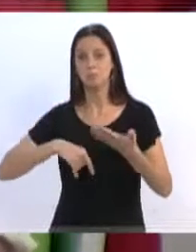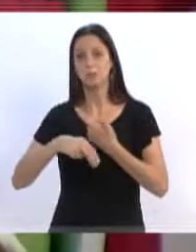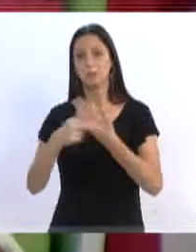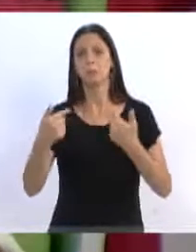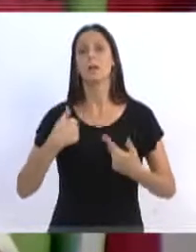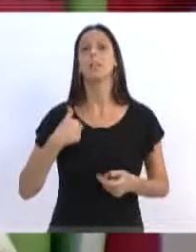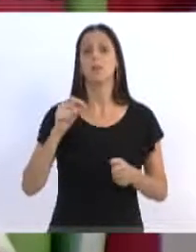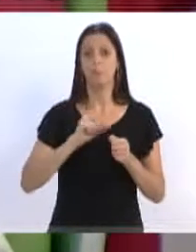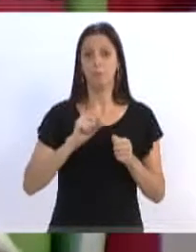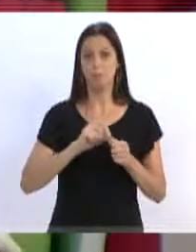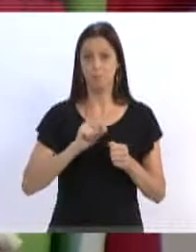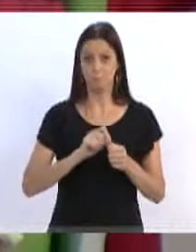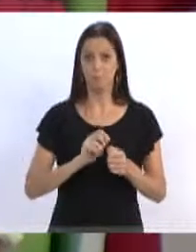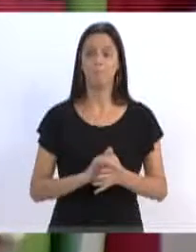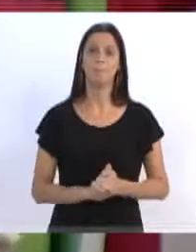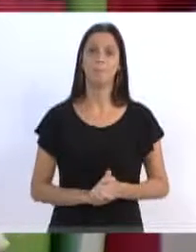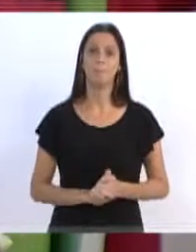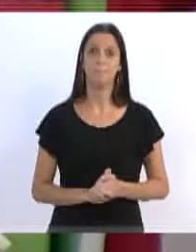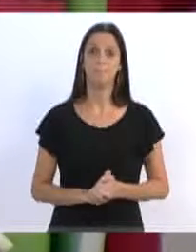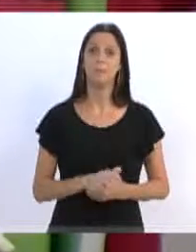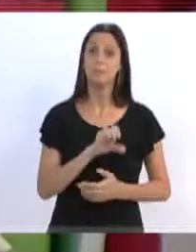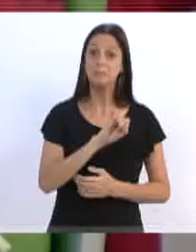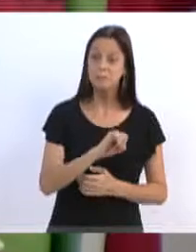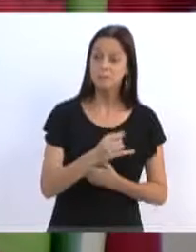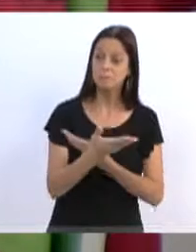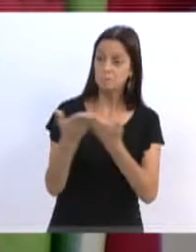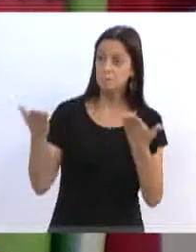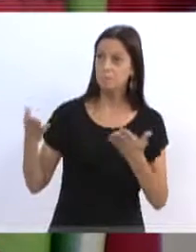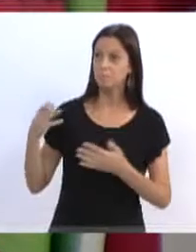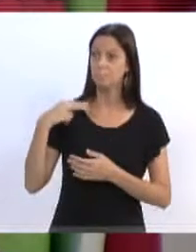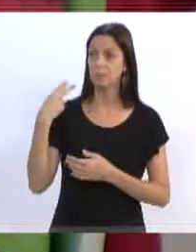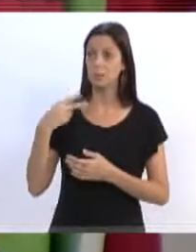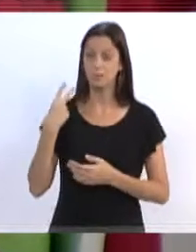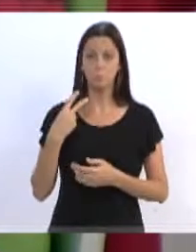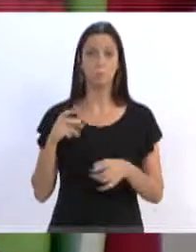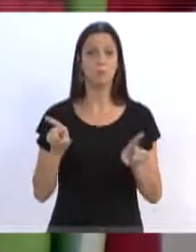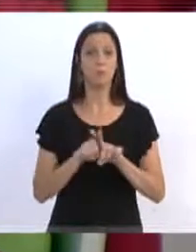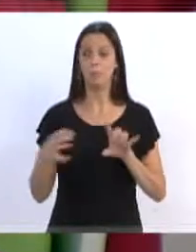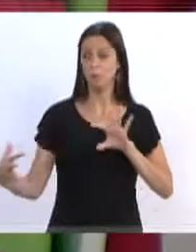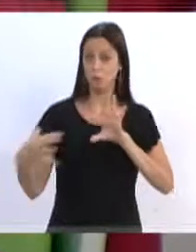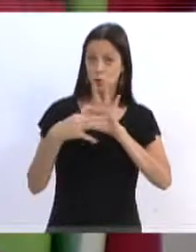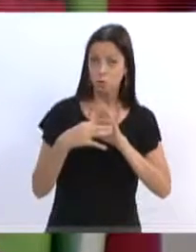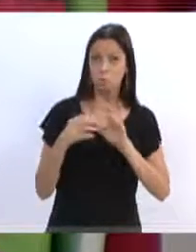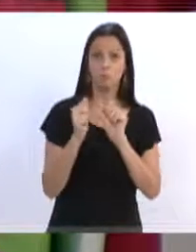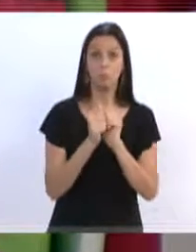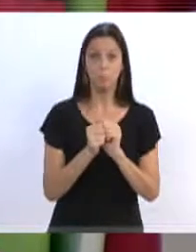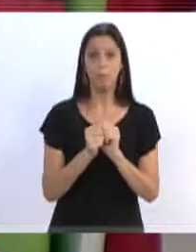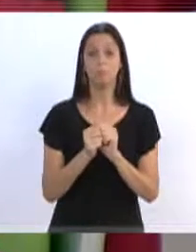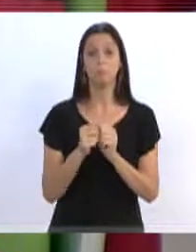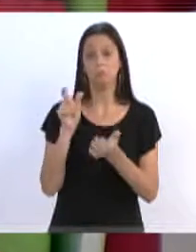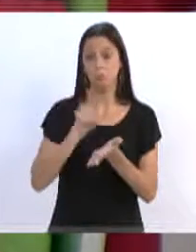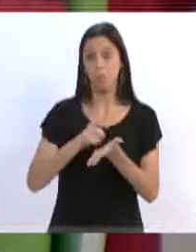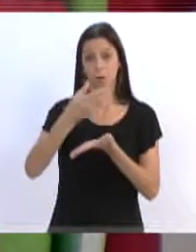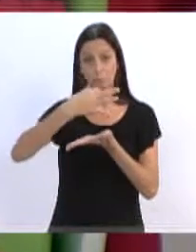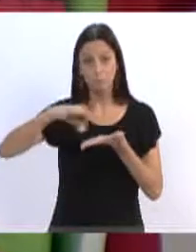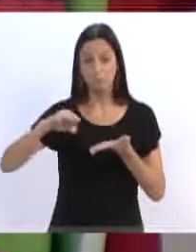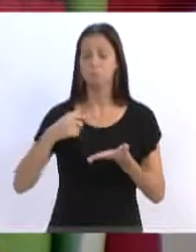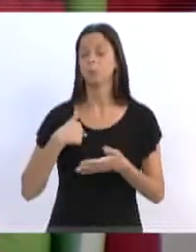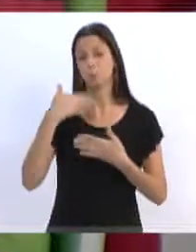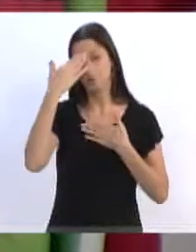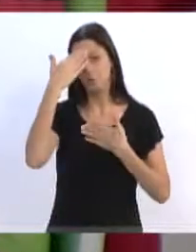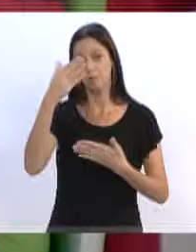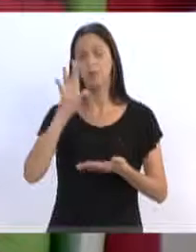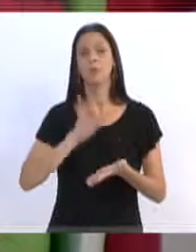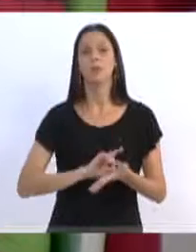parlamentar está fazendo se tiver algum vereador outro que queira participar e assinar junto comigo fico grato